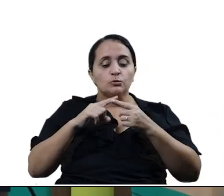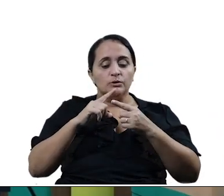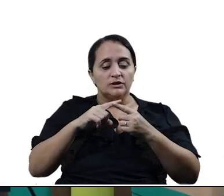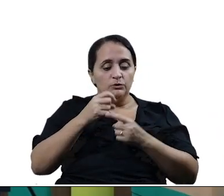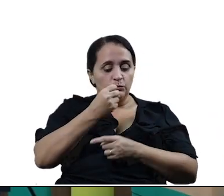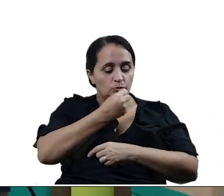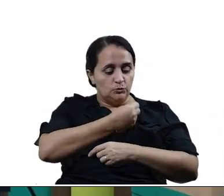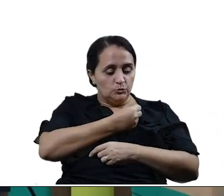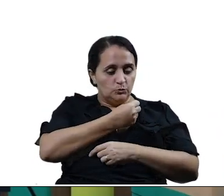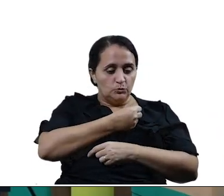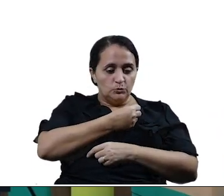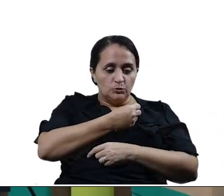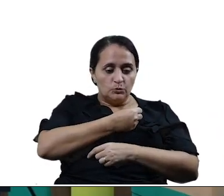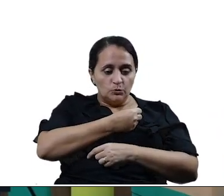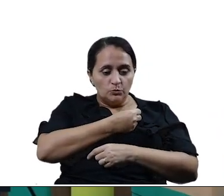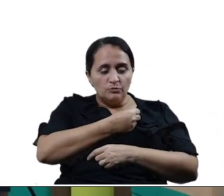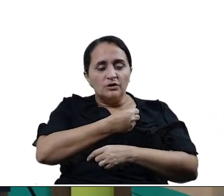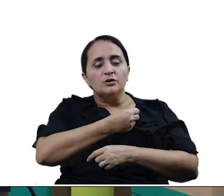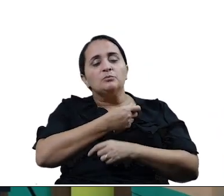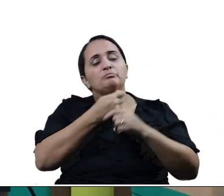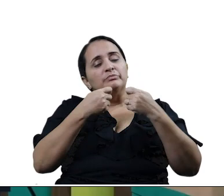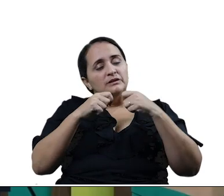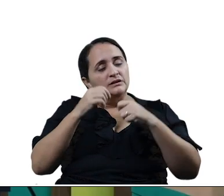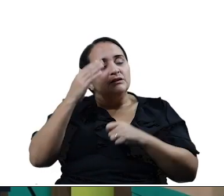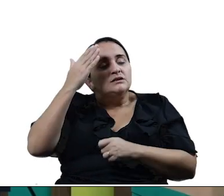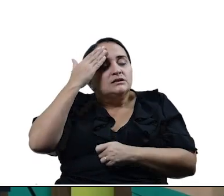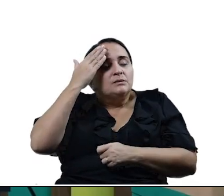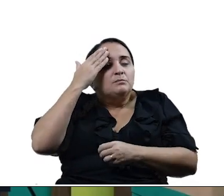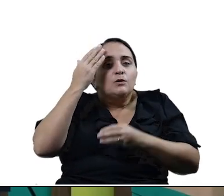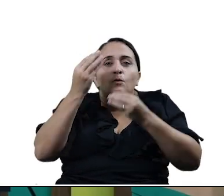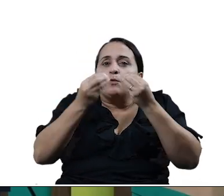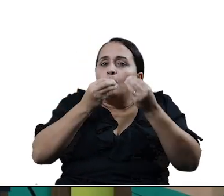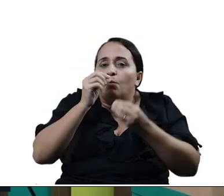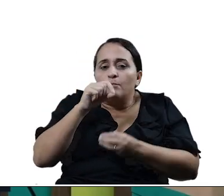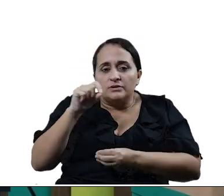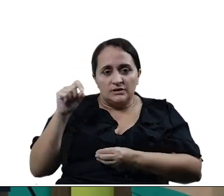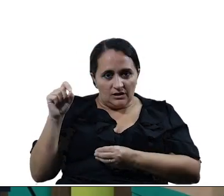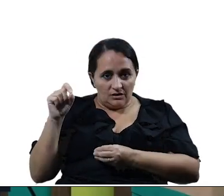gente precisa se apegar a essas grafias, tá?